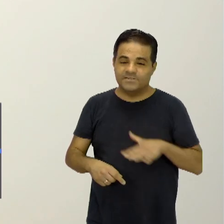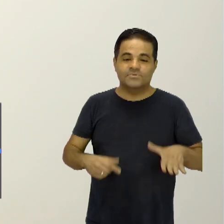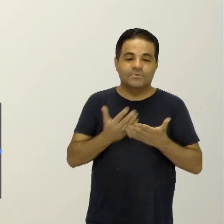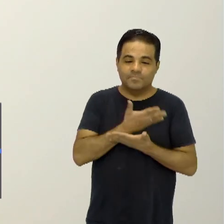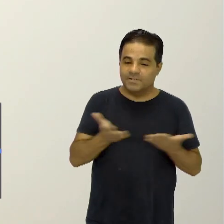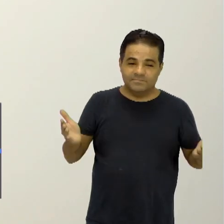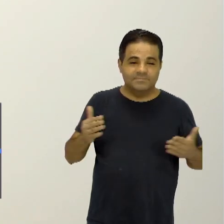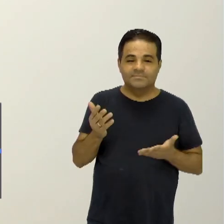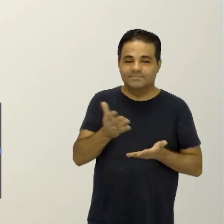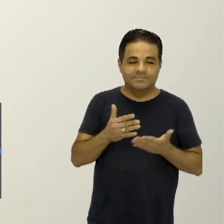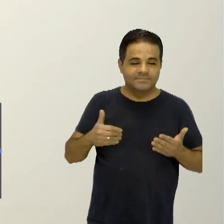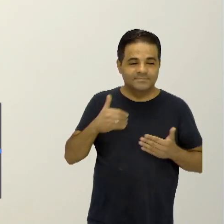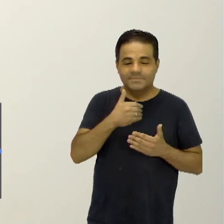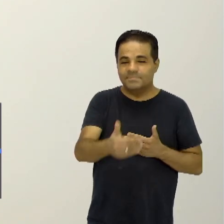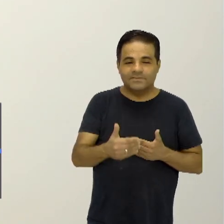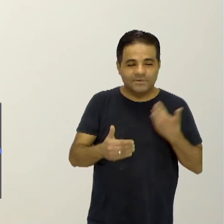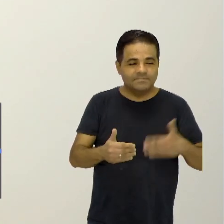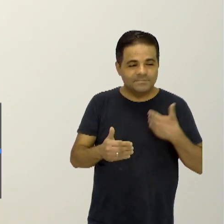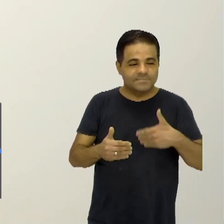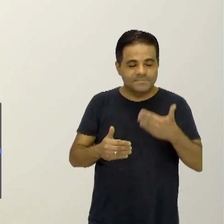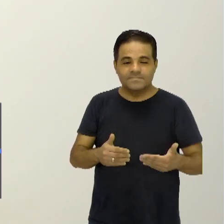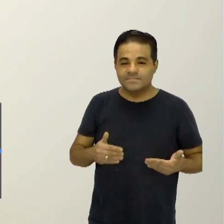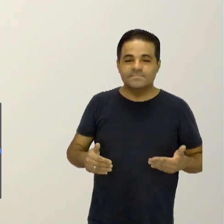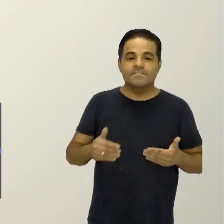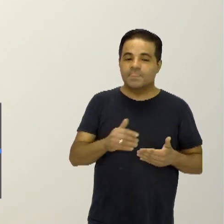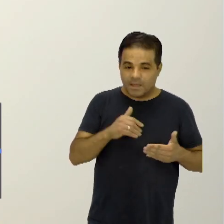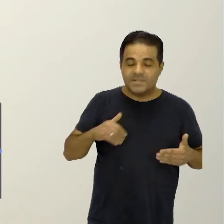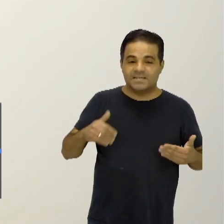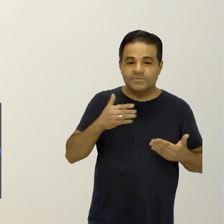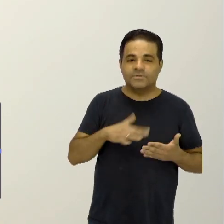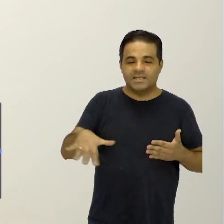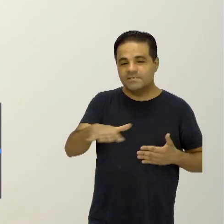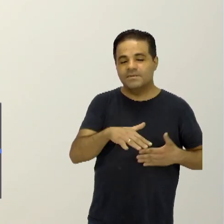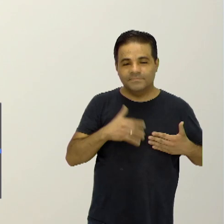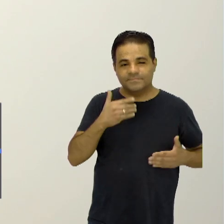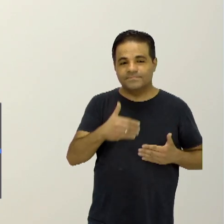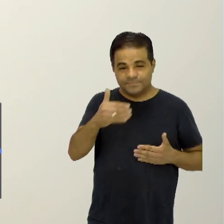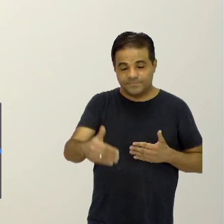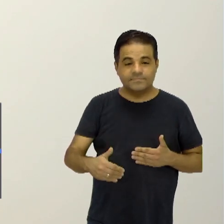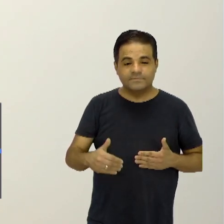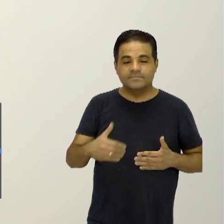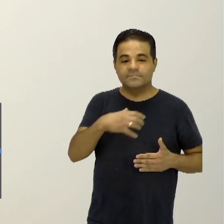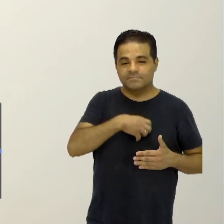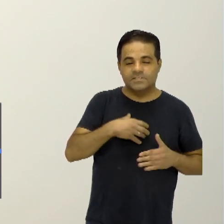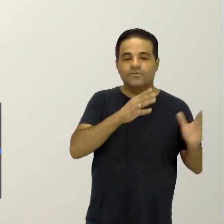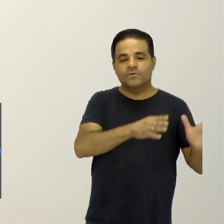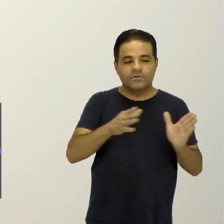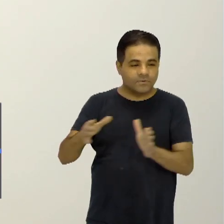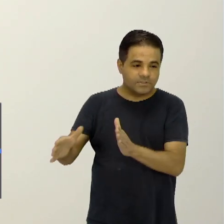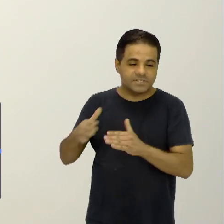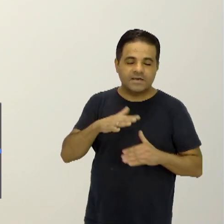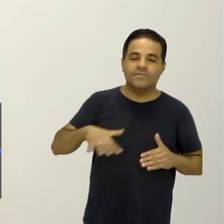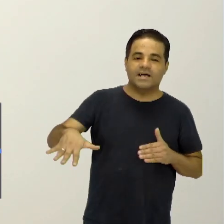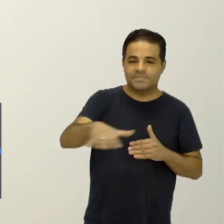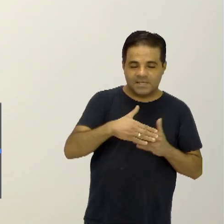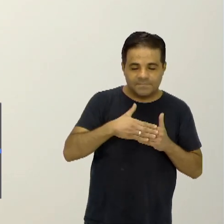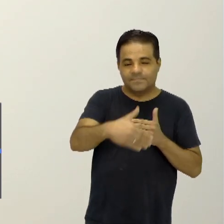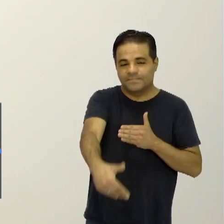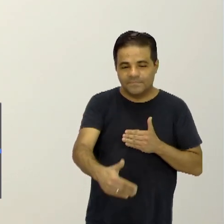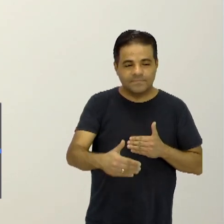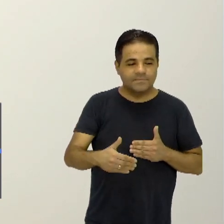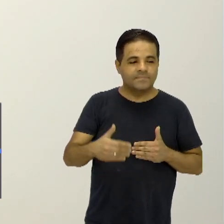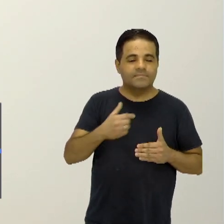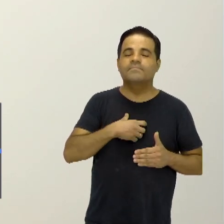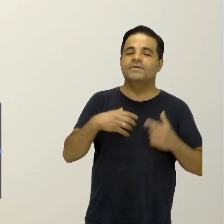vou lá para China, aí volto para Europa, né? Então, que sentido traz isso? Fica desorganizado mesmo. Qual é o tema da aula de hoje?